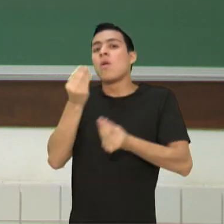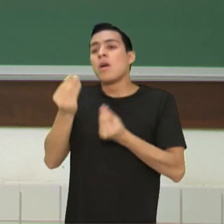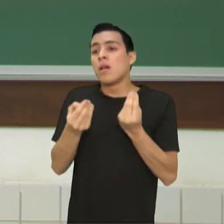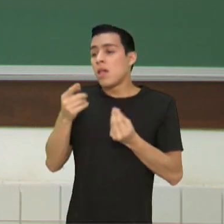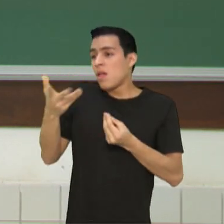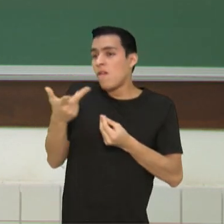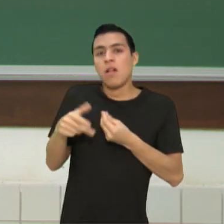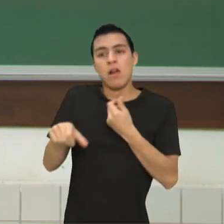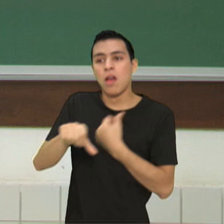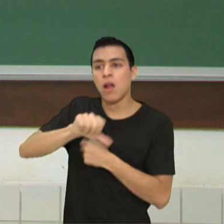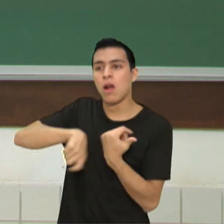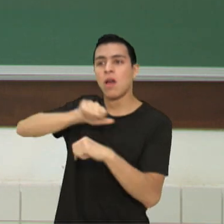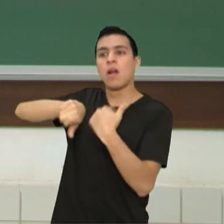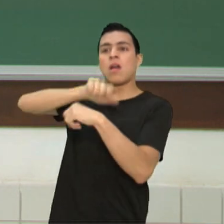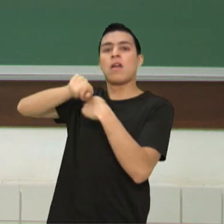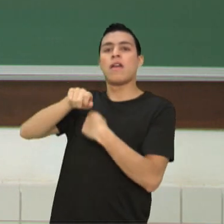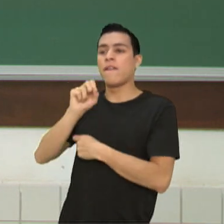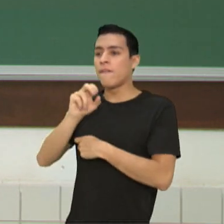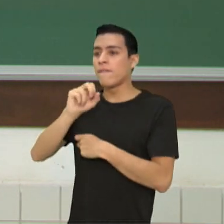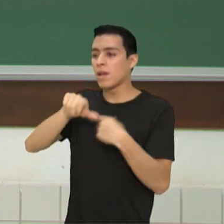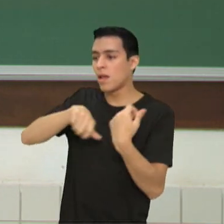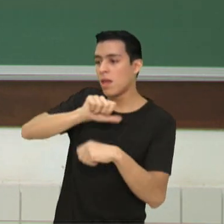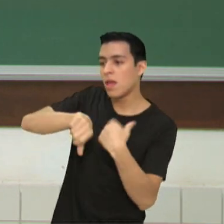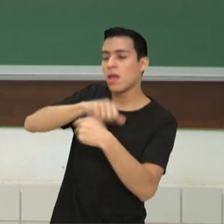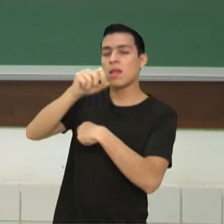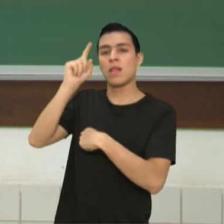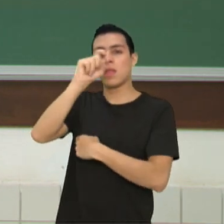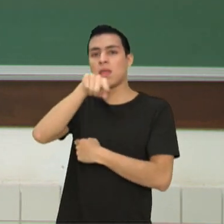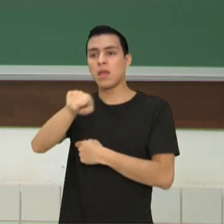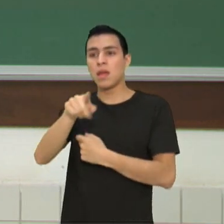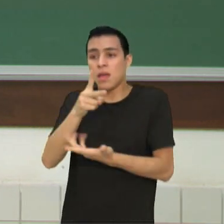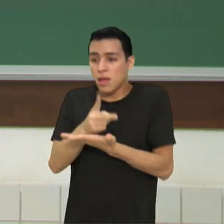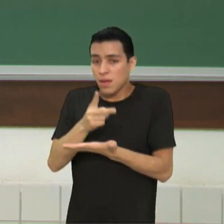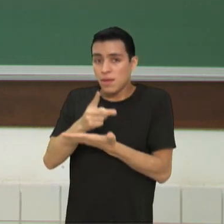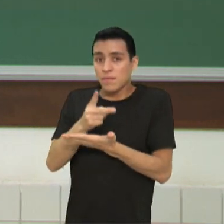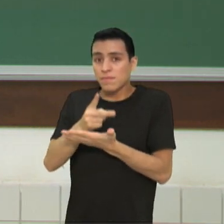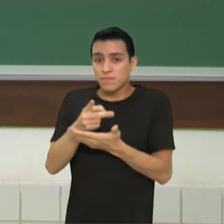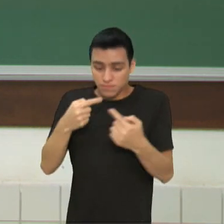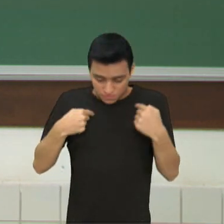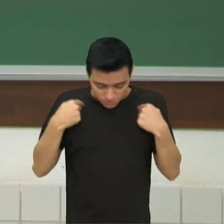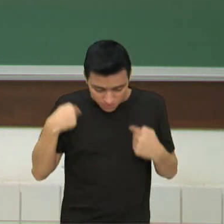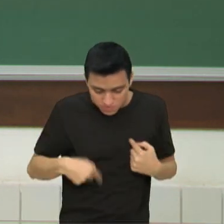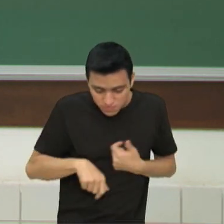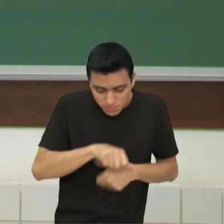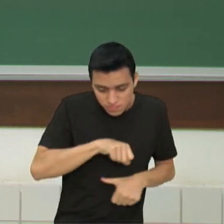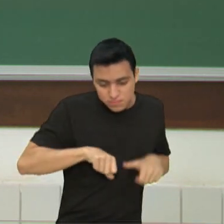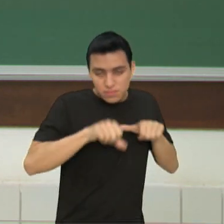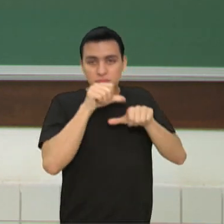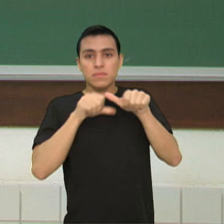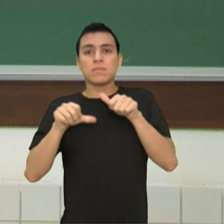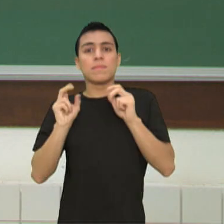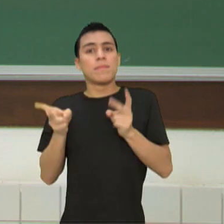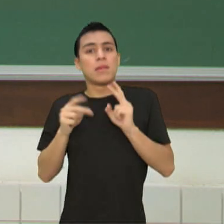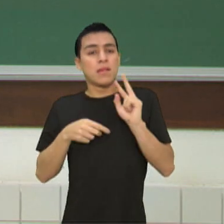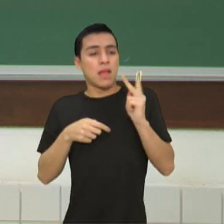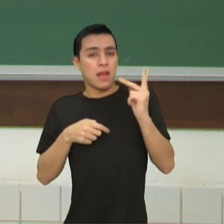alta velocidade com que o vírus se transforma. No mesmo organismo, dá para achar várias variedades diferentes do mesmo